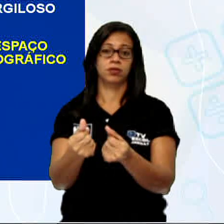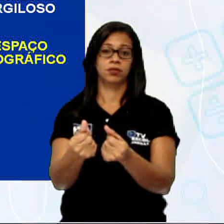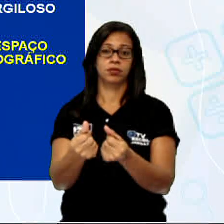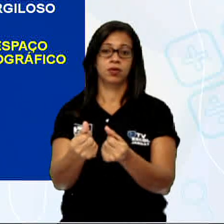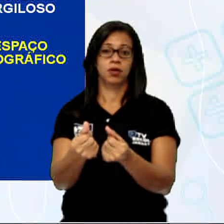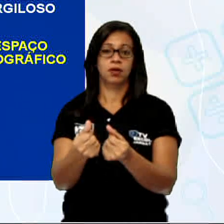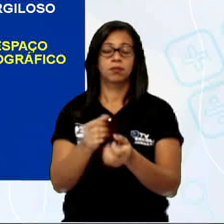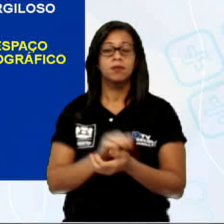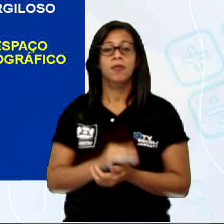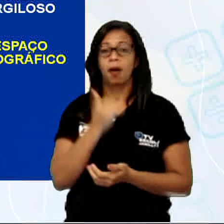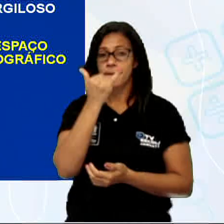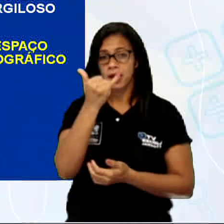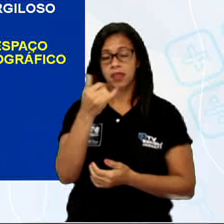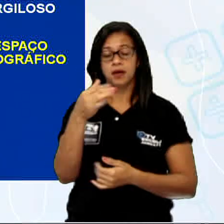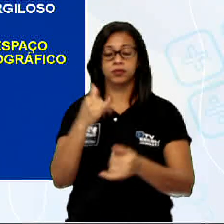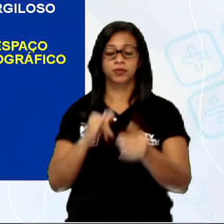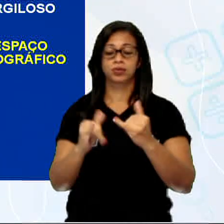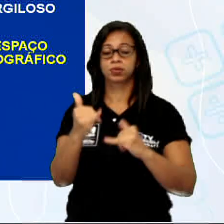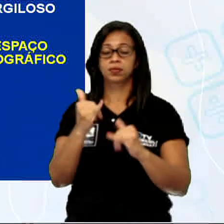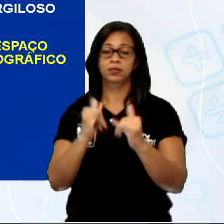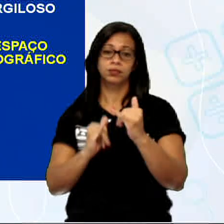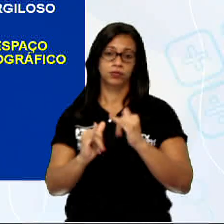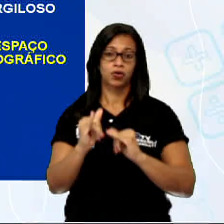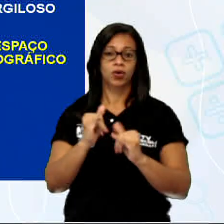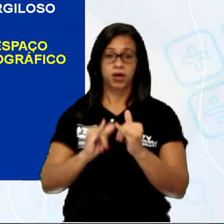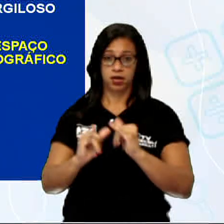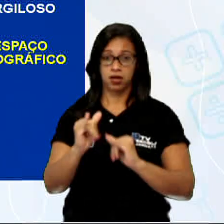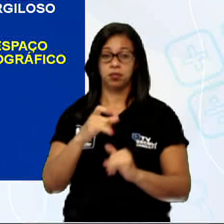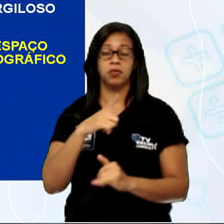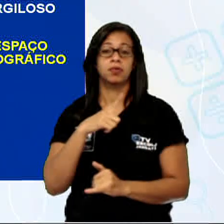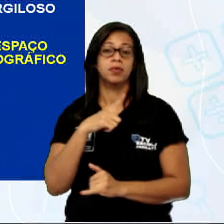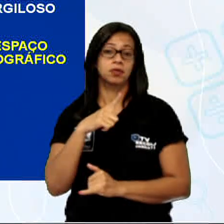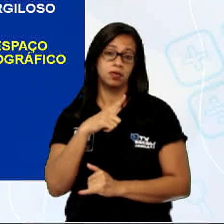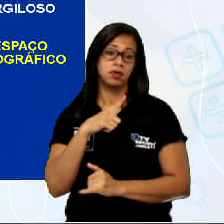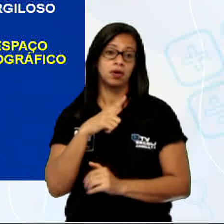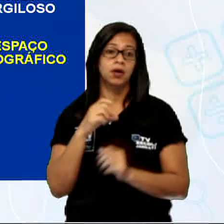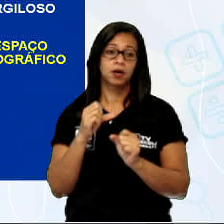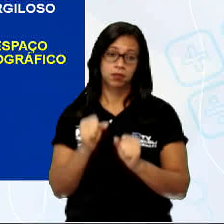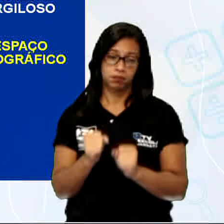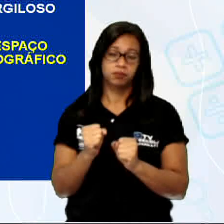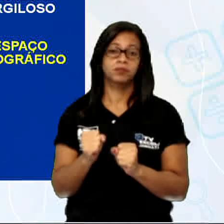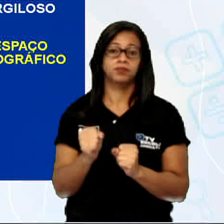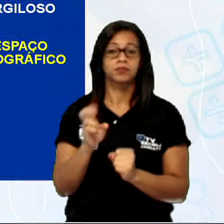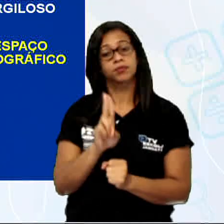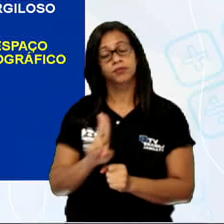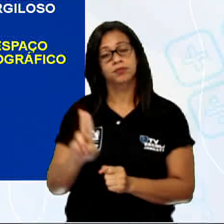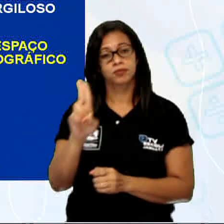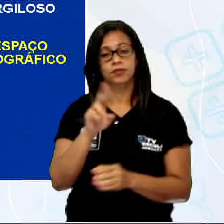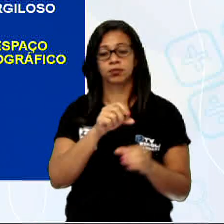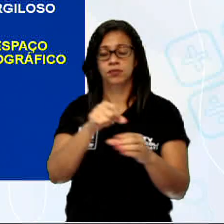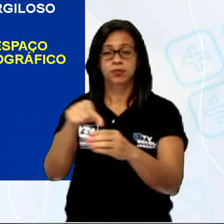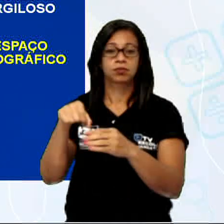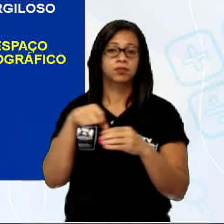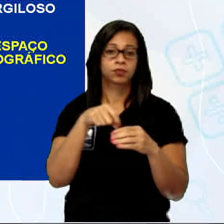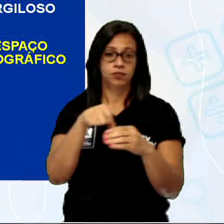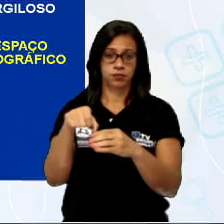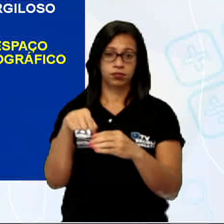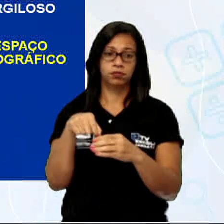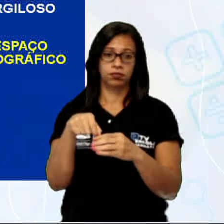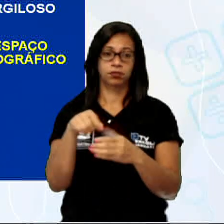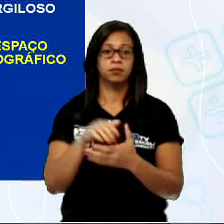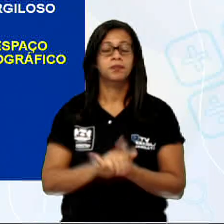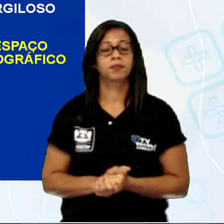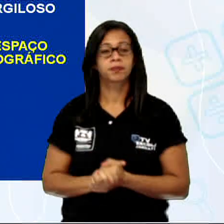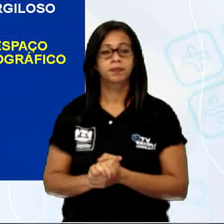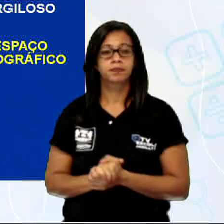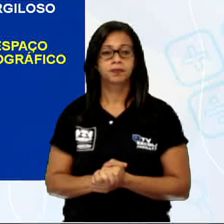extrativismo. O solo argiloso também, ele é útil para a questão da construção e